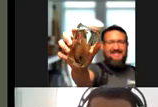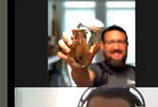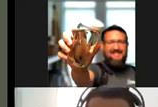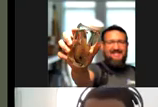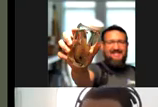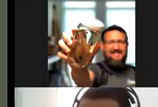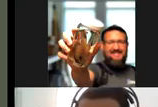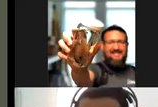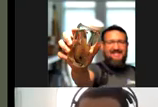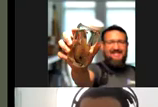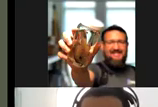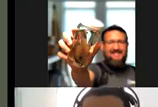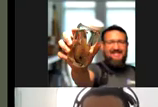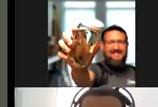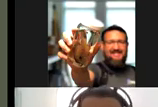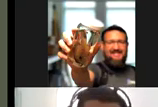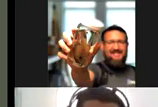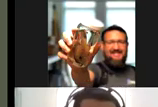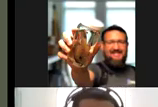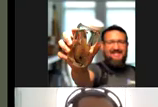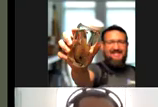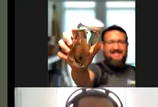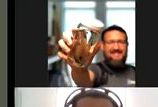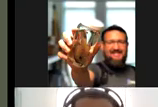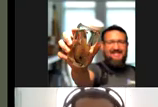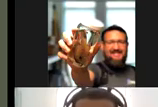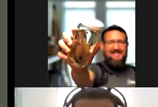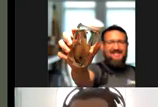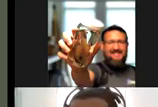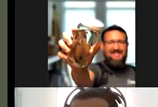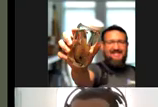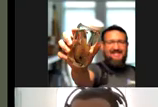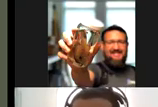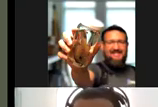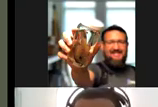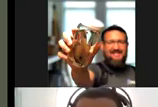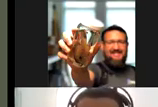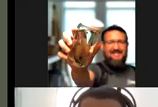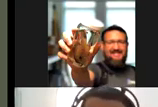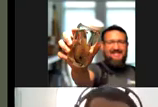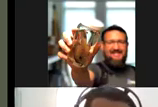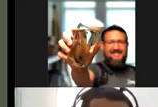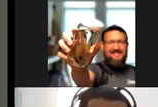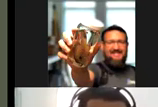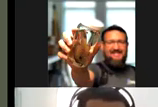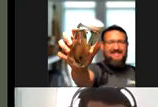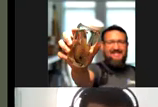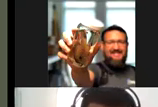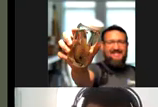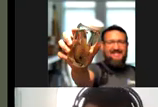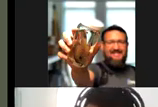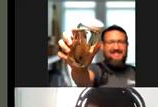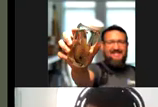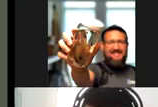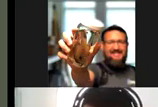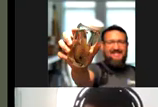tempo que eu vou demorar para chegar até a universidade, que eu trabalho, eu faço uma série de pressupostos que vão ser mais fortes ou mais fracos. Eu posso